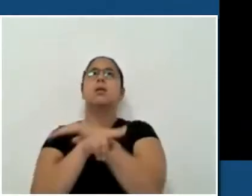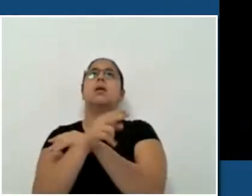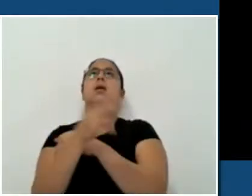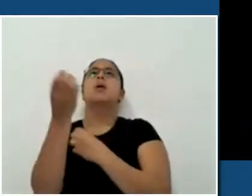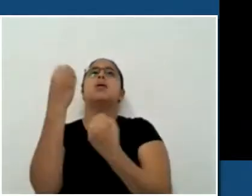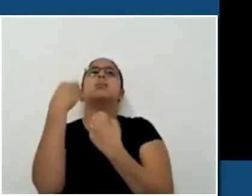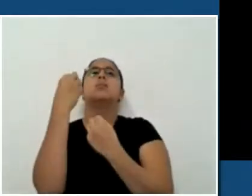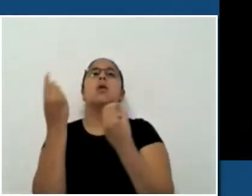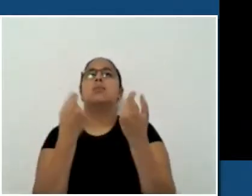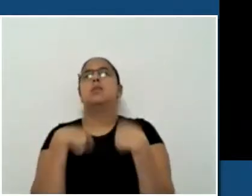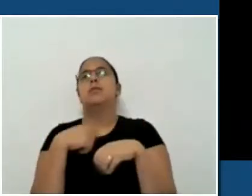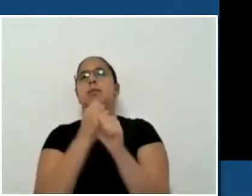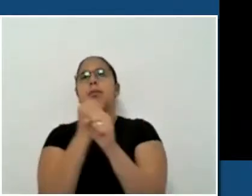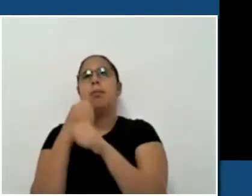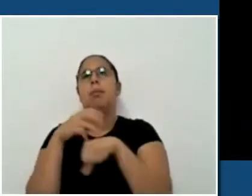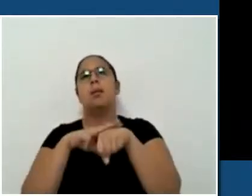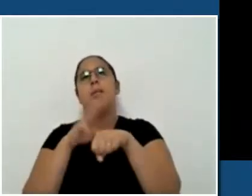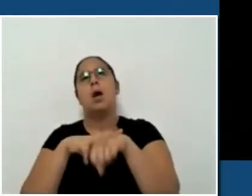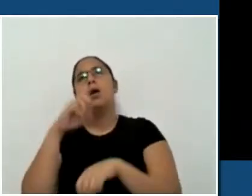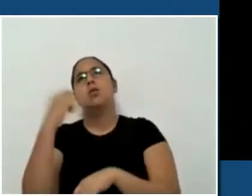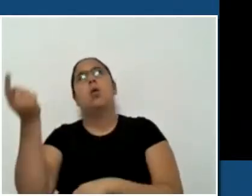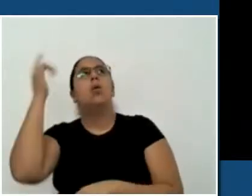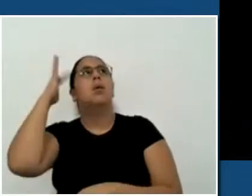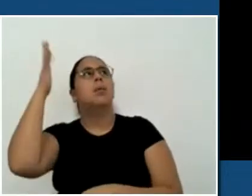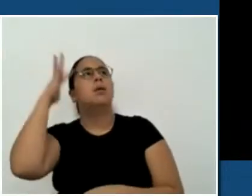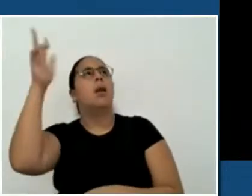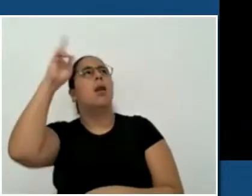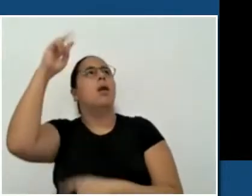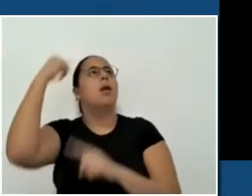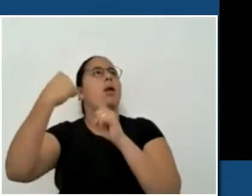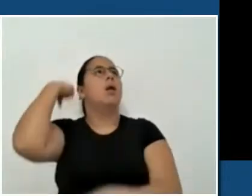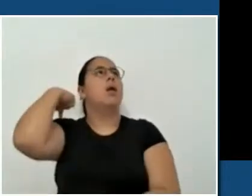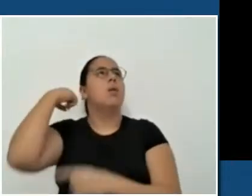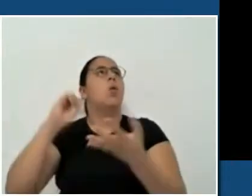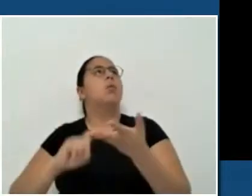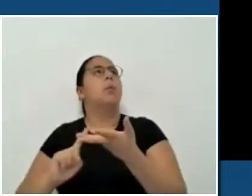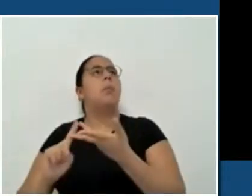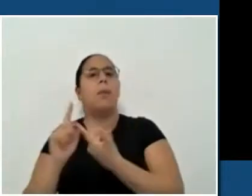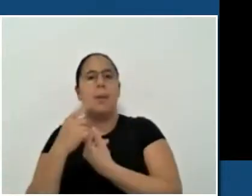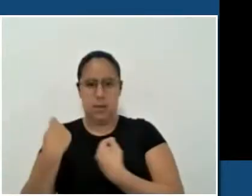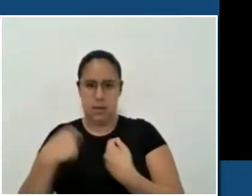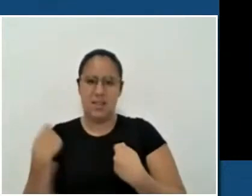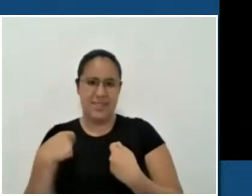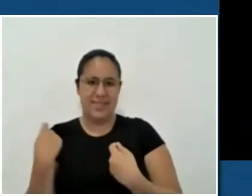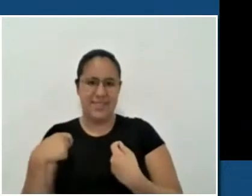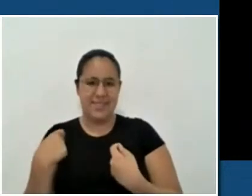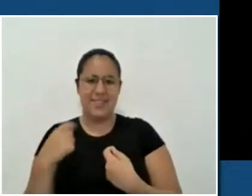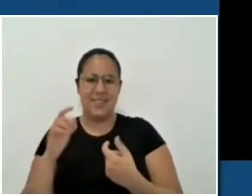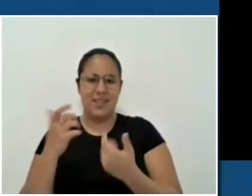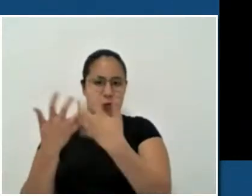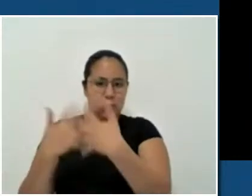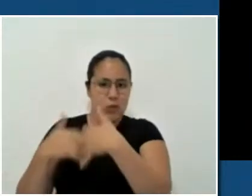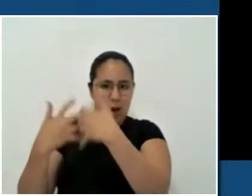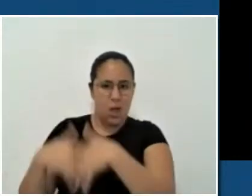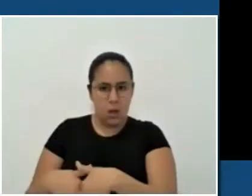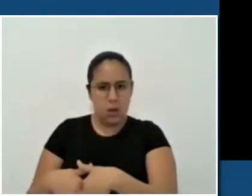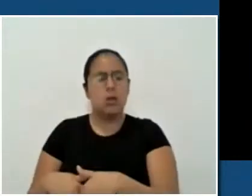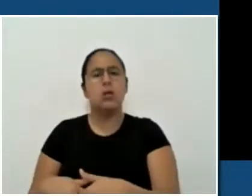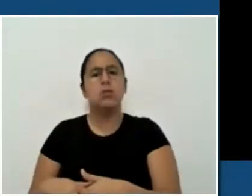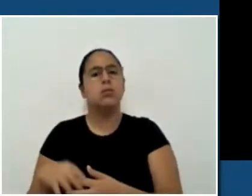pensar numa determinada situação, inibir um determinado pensamento. E o que se viu na funcional no TEA? No